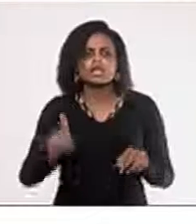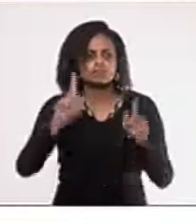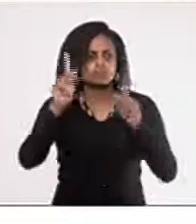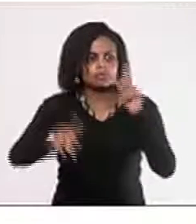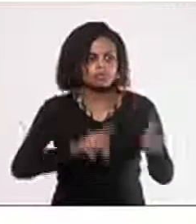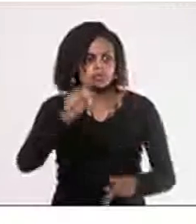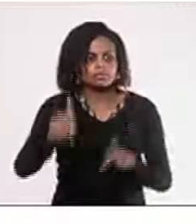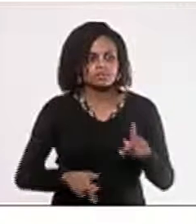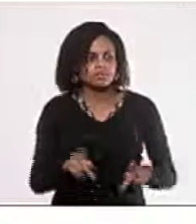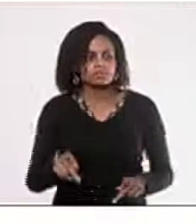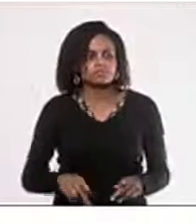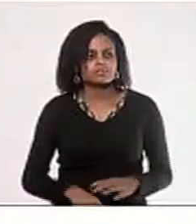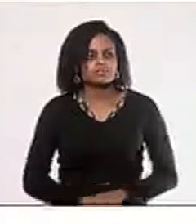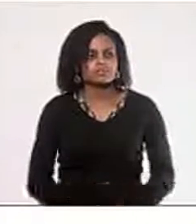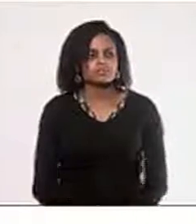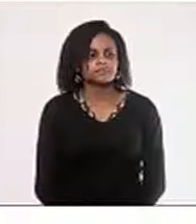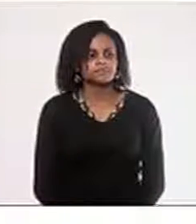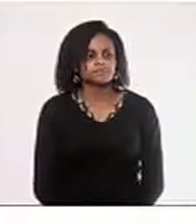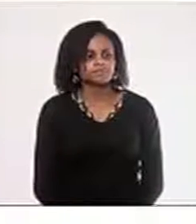por favor.